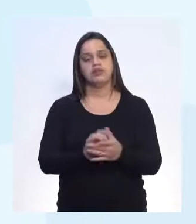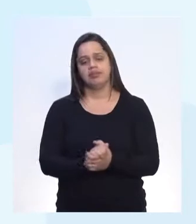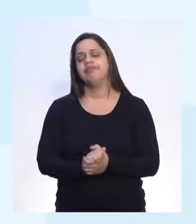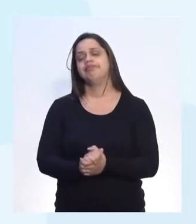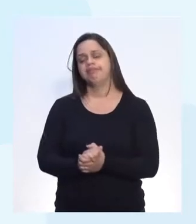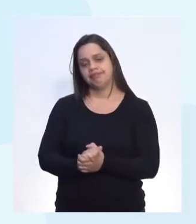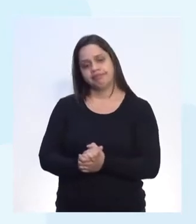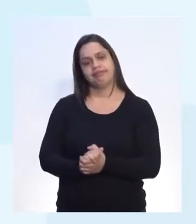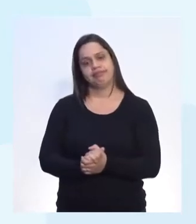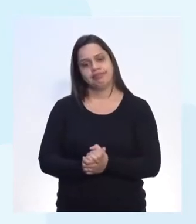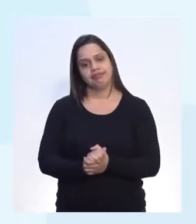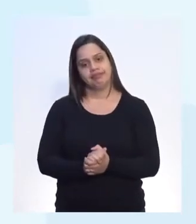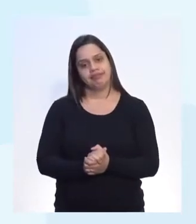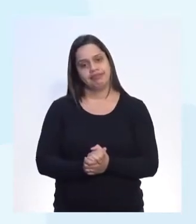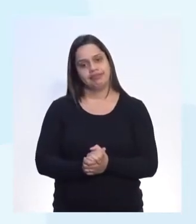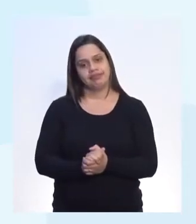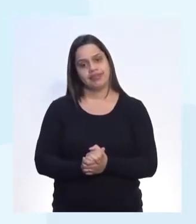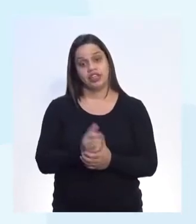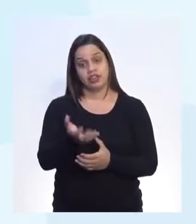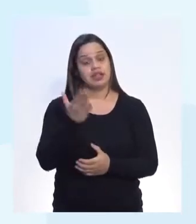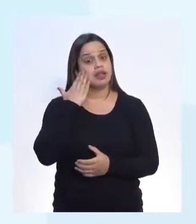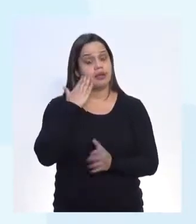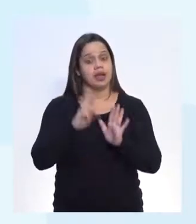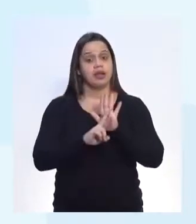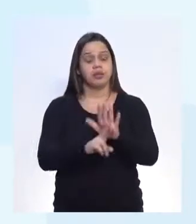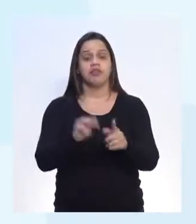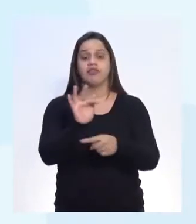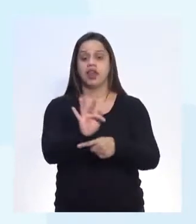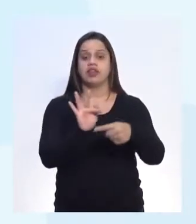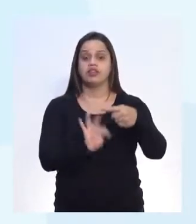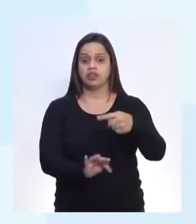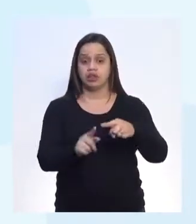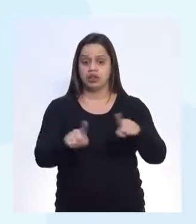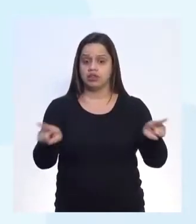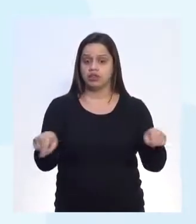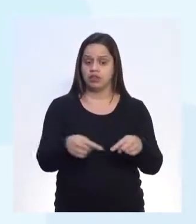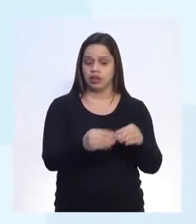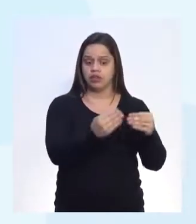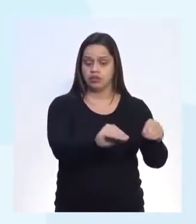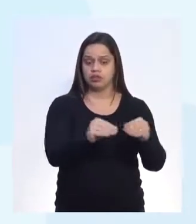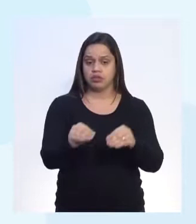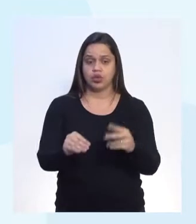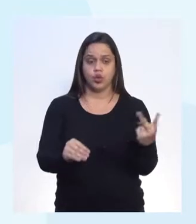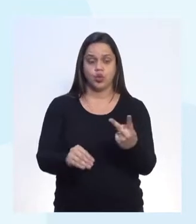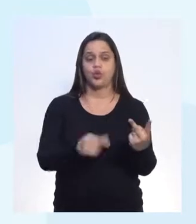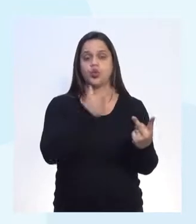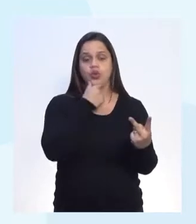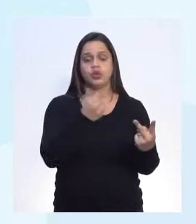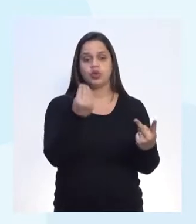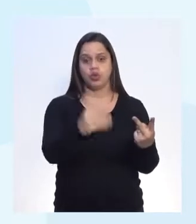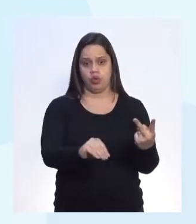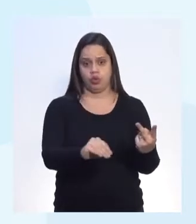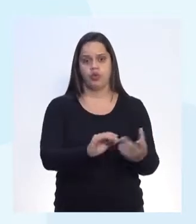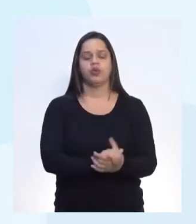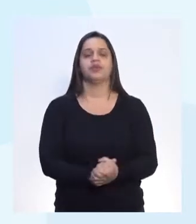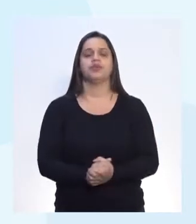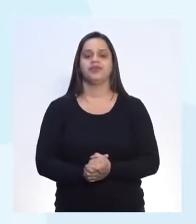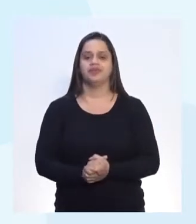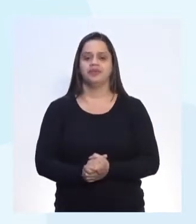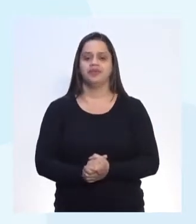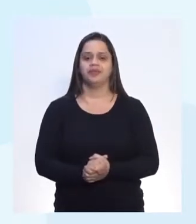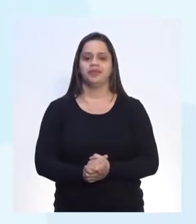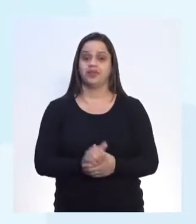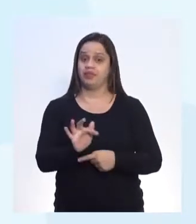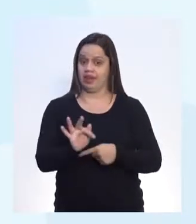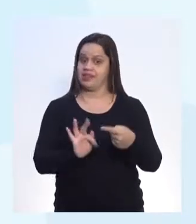2 minutinhos, tá? Então, a gente quer saber a representação fracionária que cada um lá dos rapazes assentou. A fração,